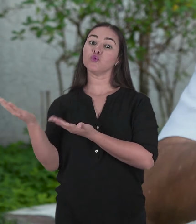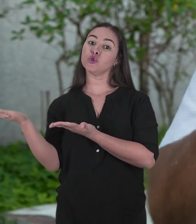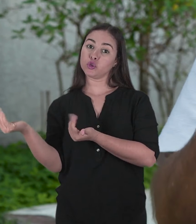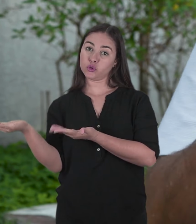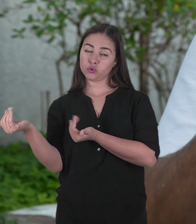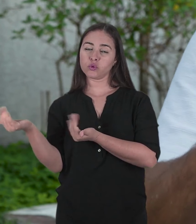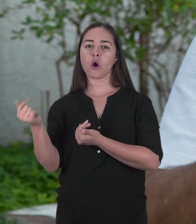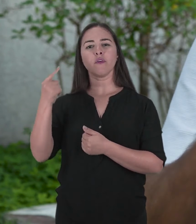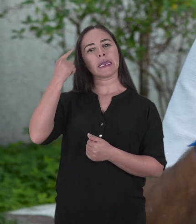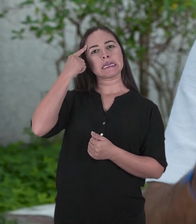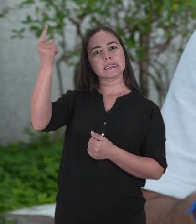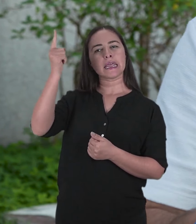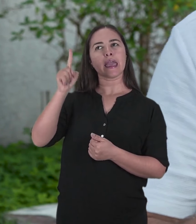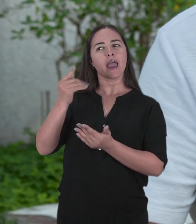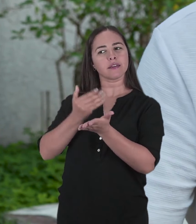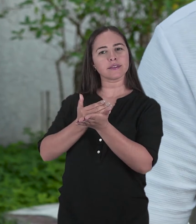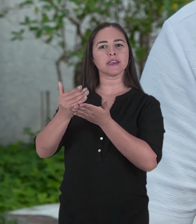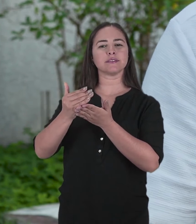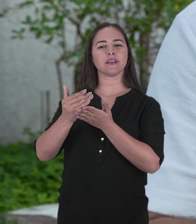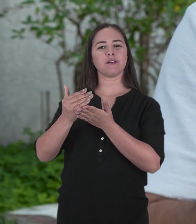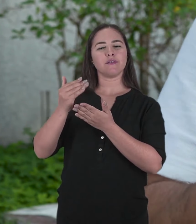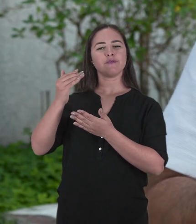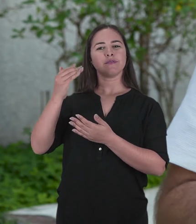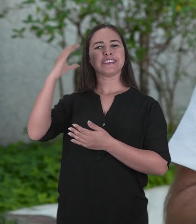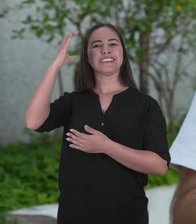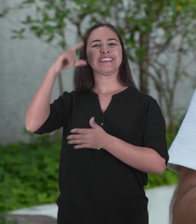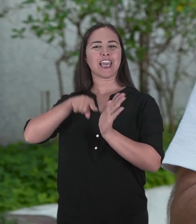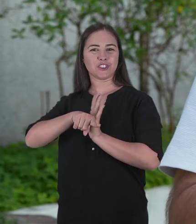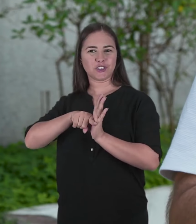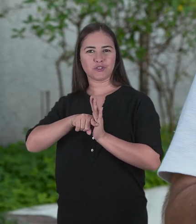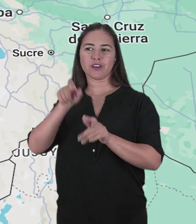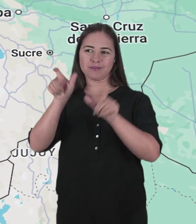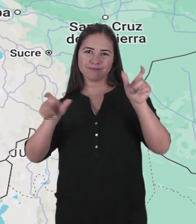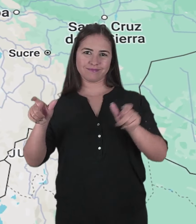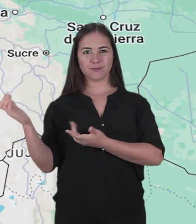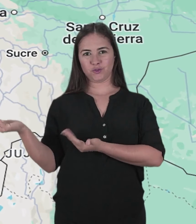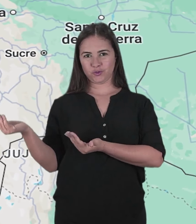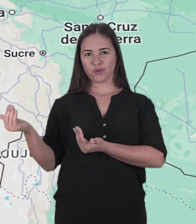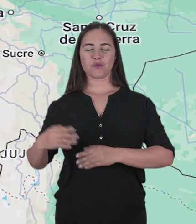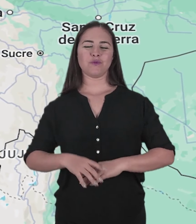jovens, dando uma ideia assim, de iniciação científica também para esses jovens, né?